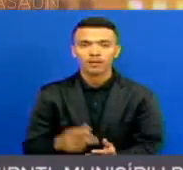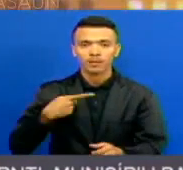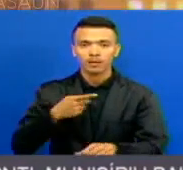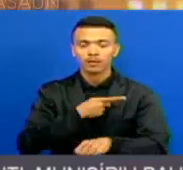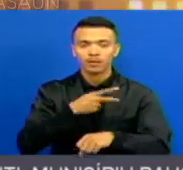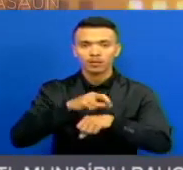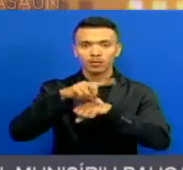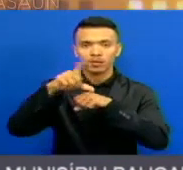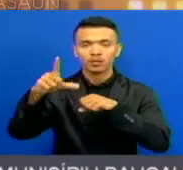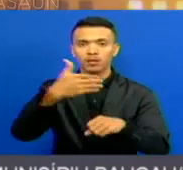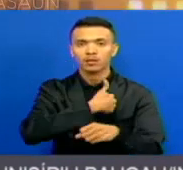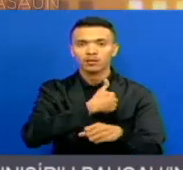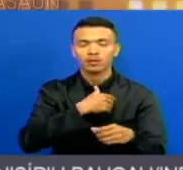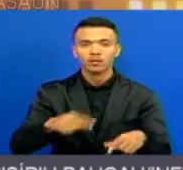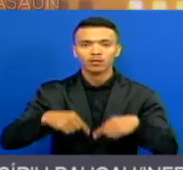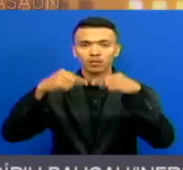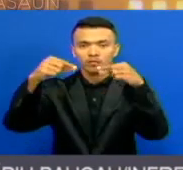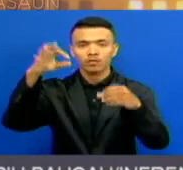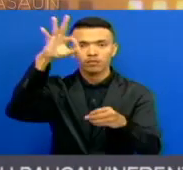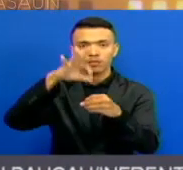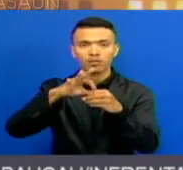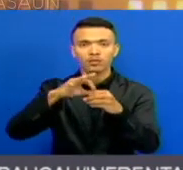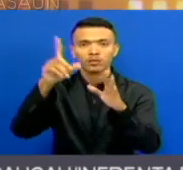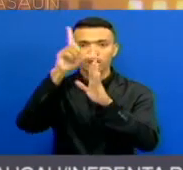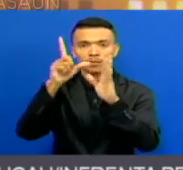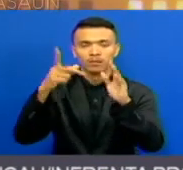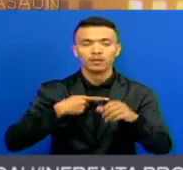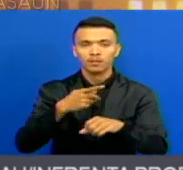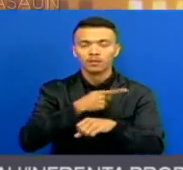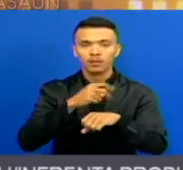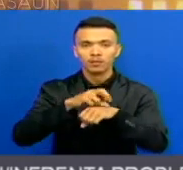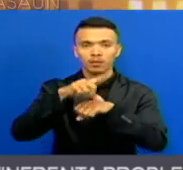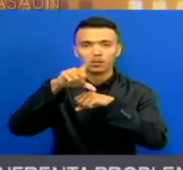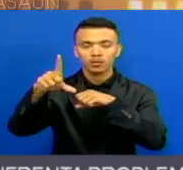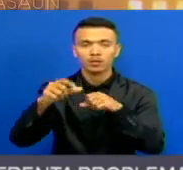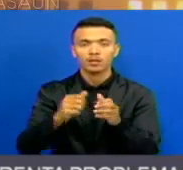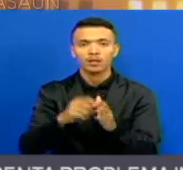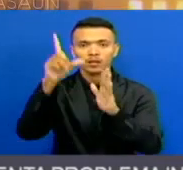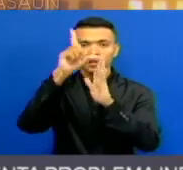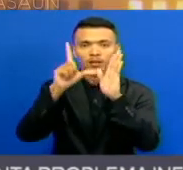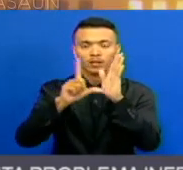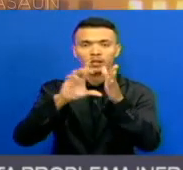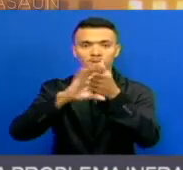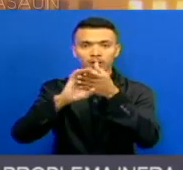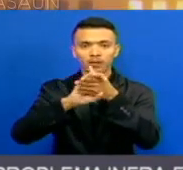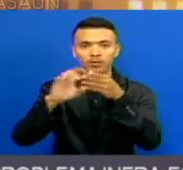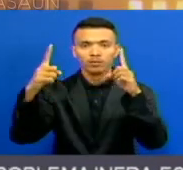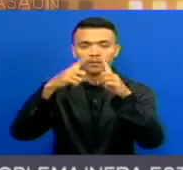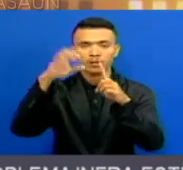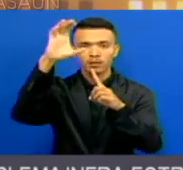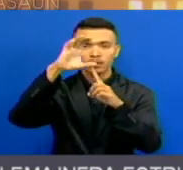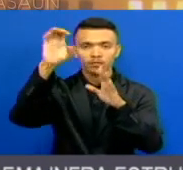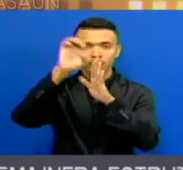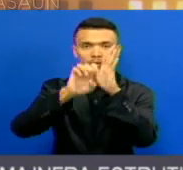Parlamento Nacional cedeu que envia votos confirmação, decreto Parlamento Nacional, alteração lei eleitoral ba chefe